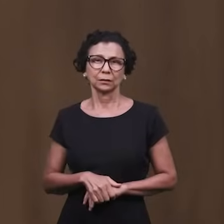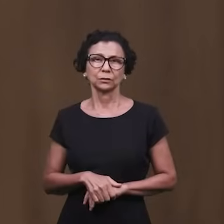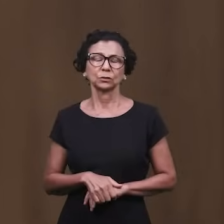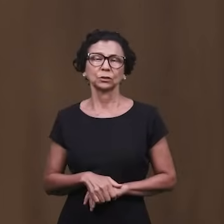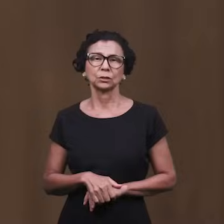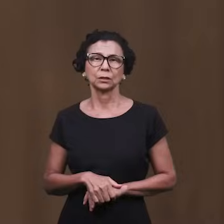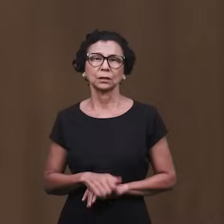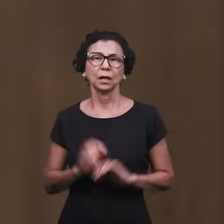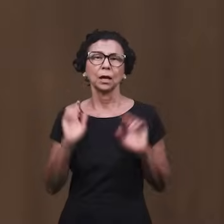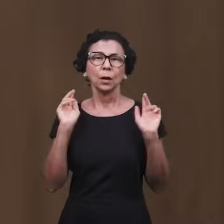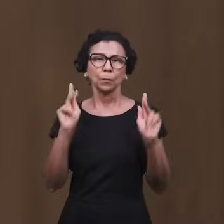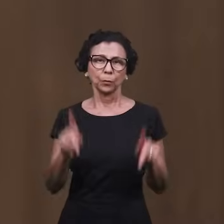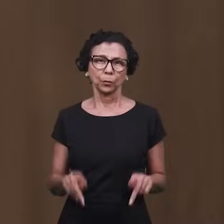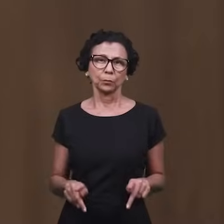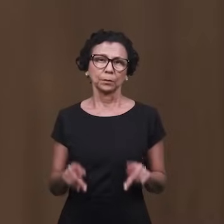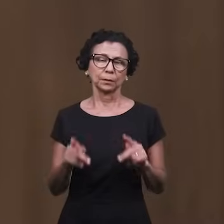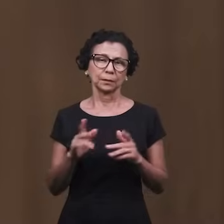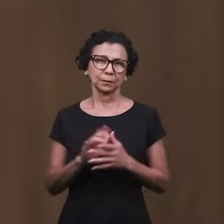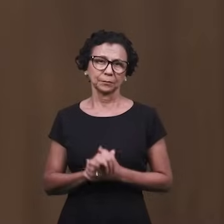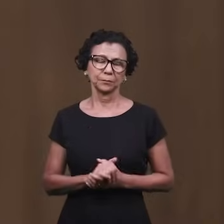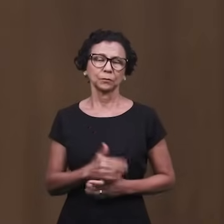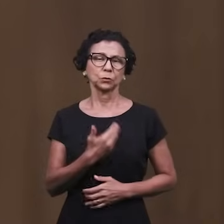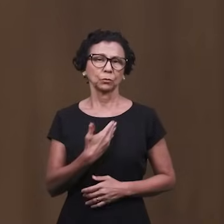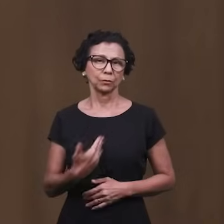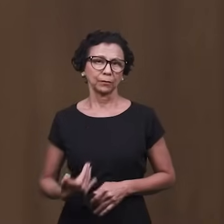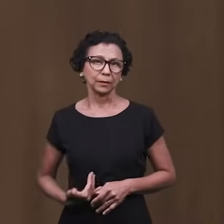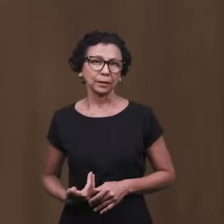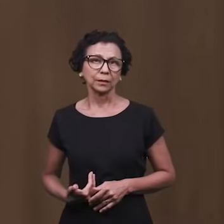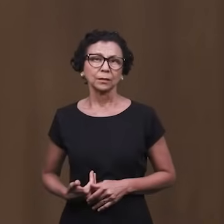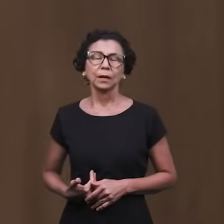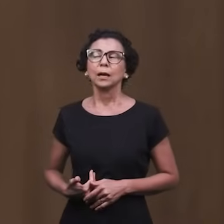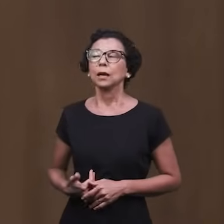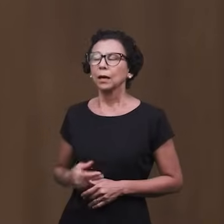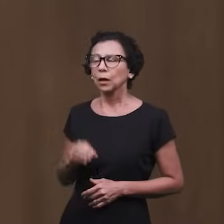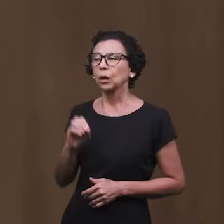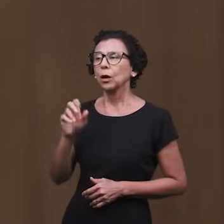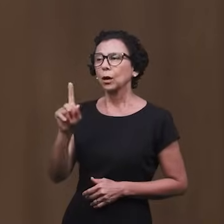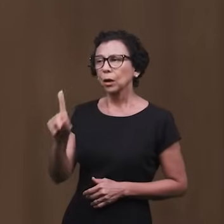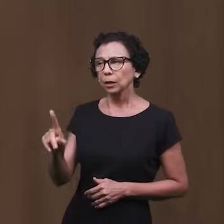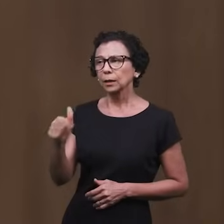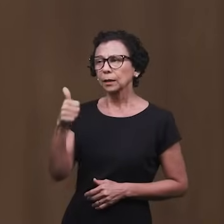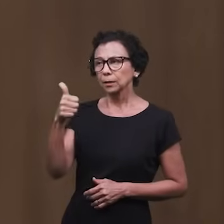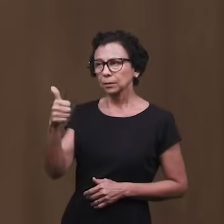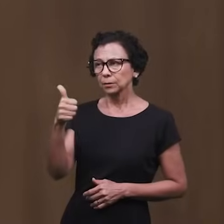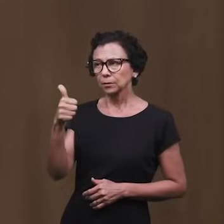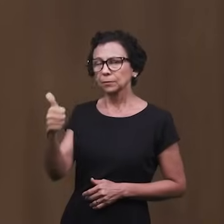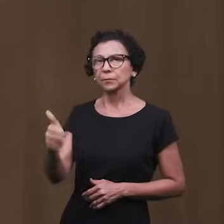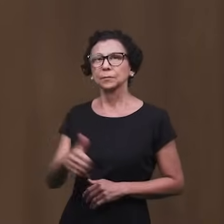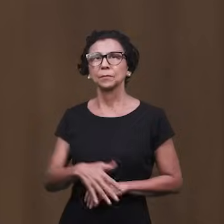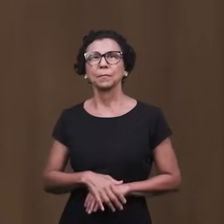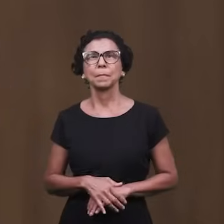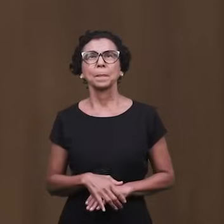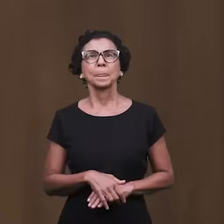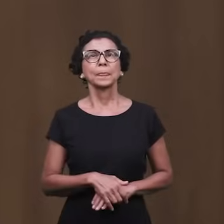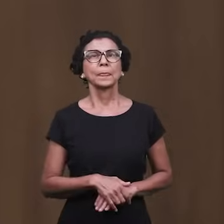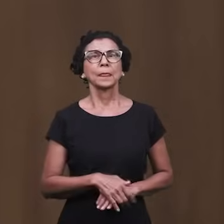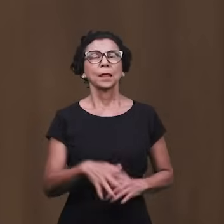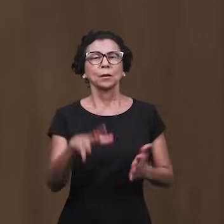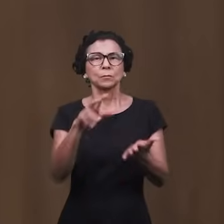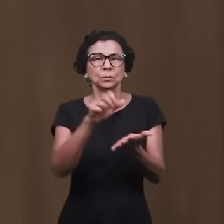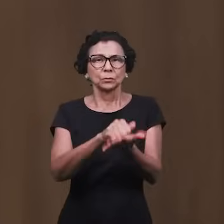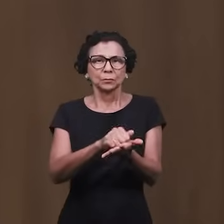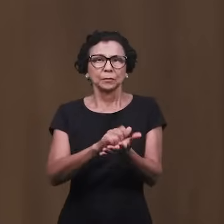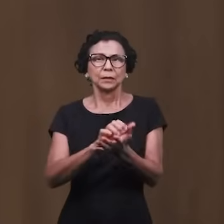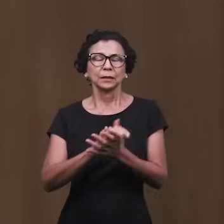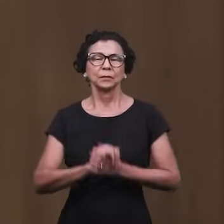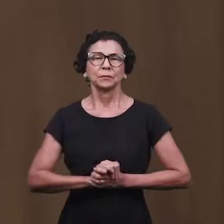técnico, né? Porque eu não tinha nível para uma graduação ainda. Então, meus pais falaram, beleza, vamos lá, vou te matricularam na escola, e